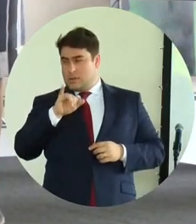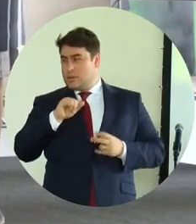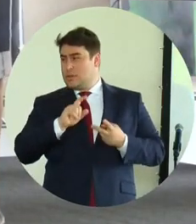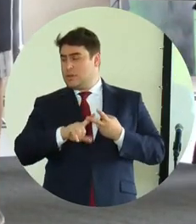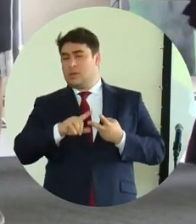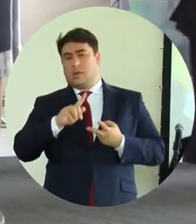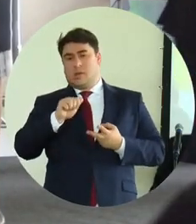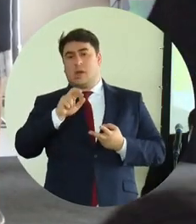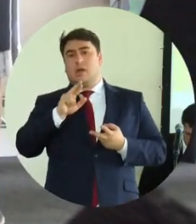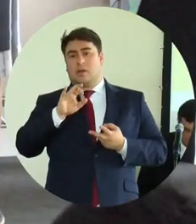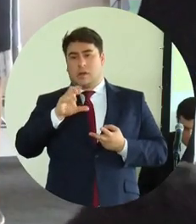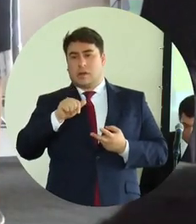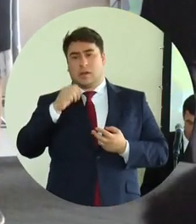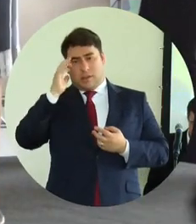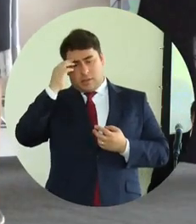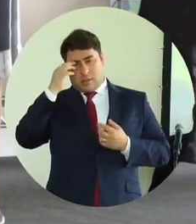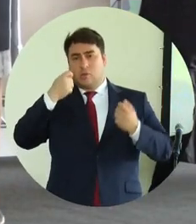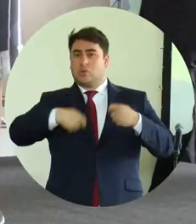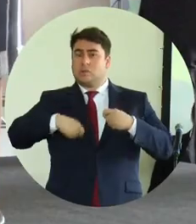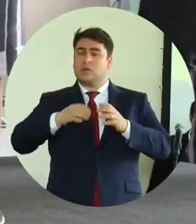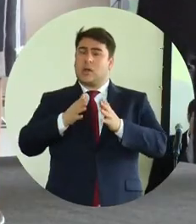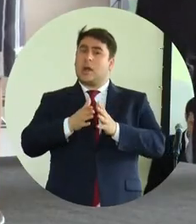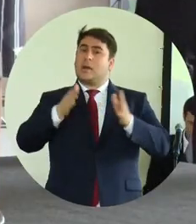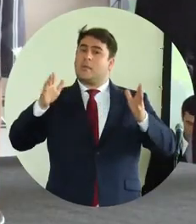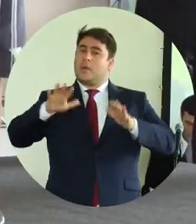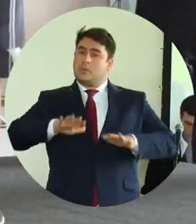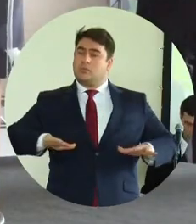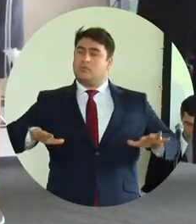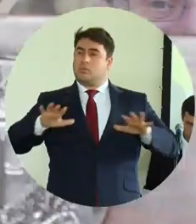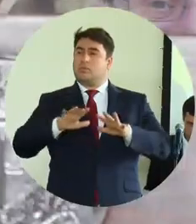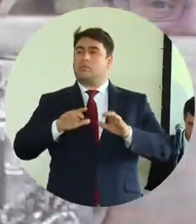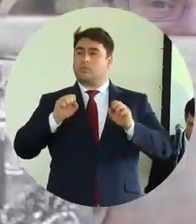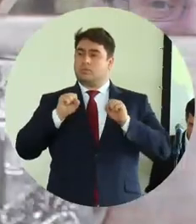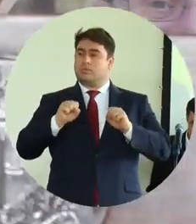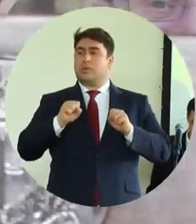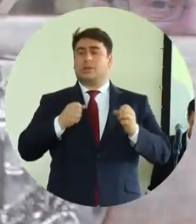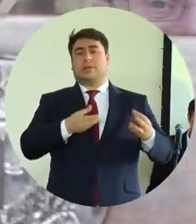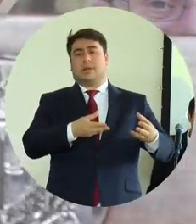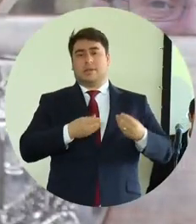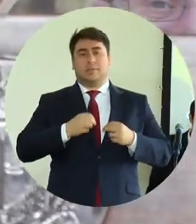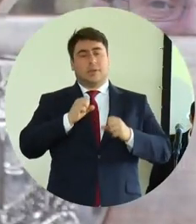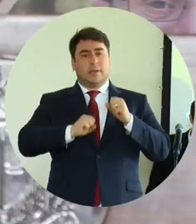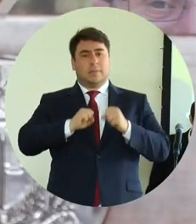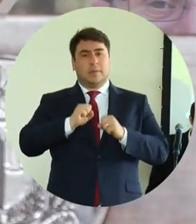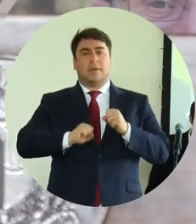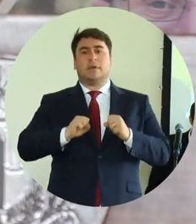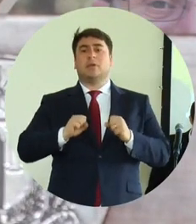Gabriela entenderam que era necessário ampliar o escopo, pudesse receber empresas